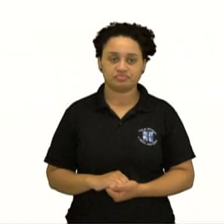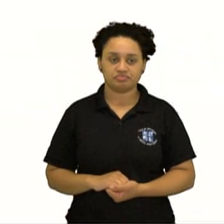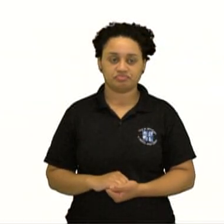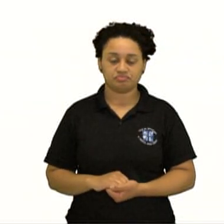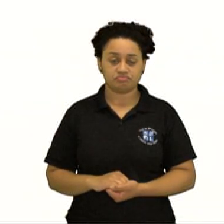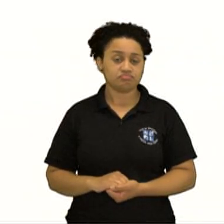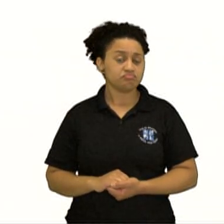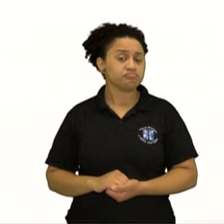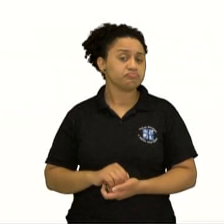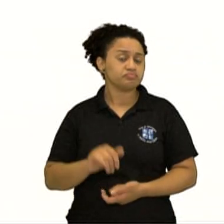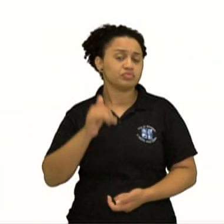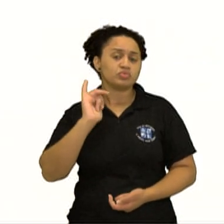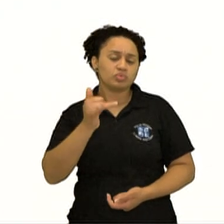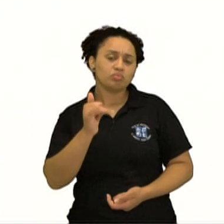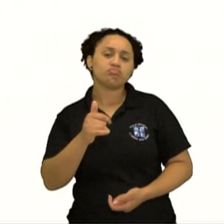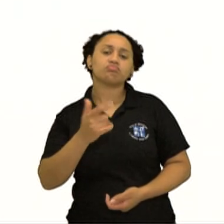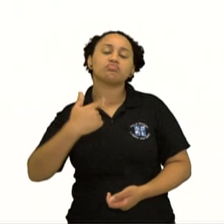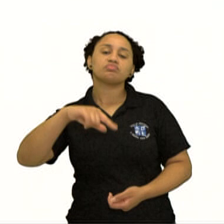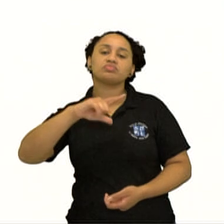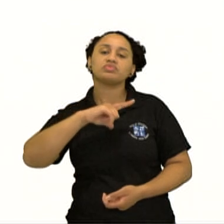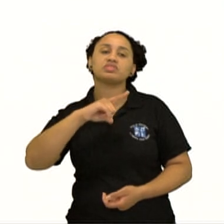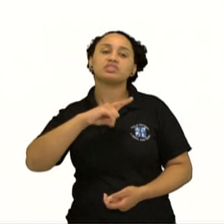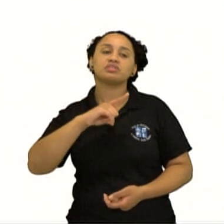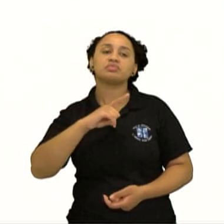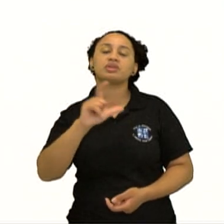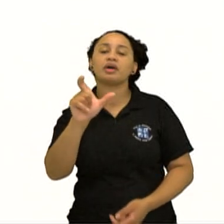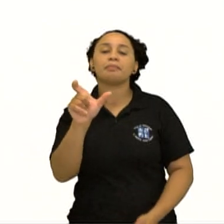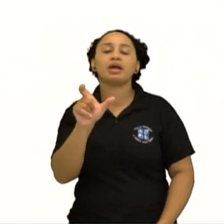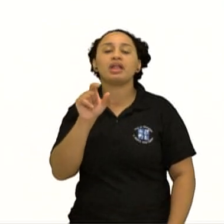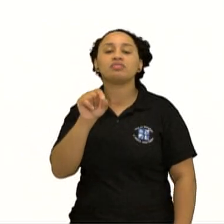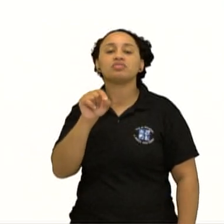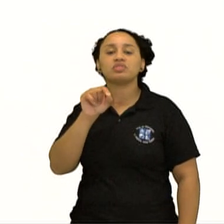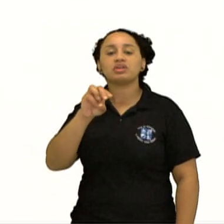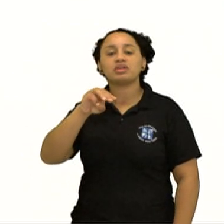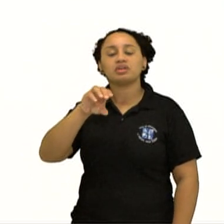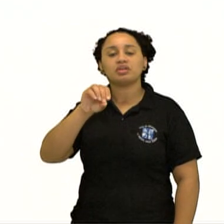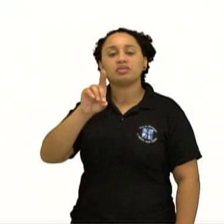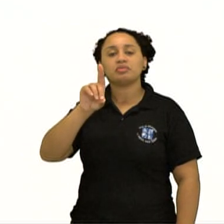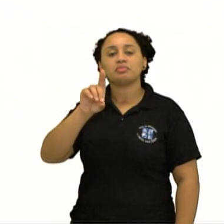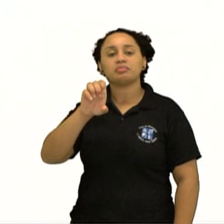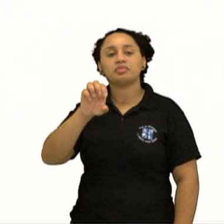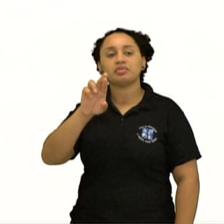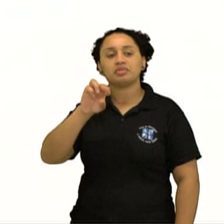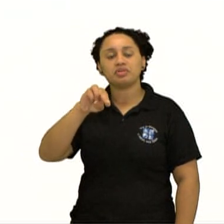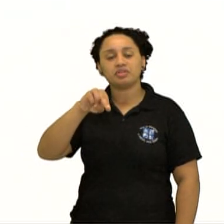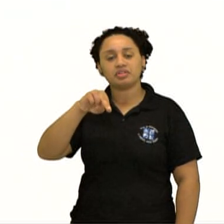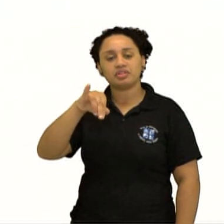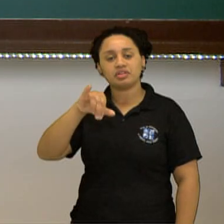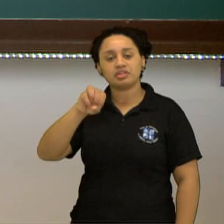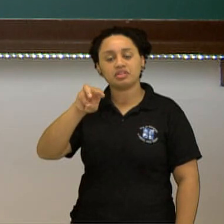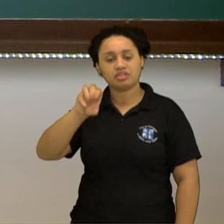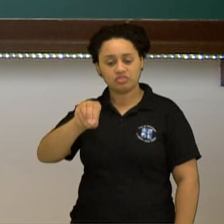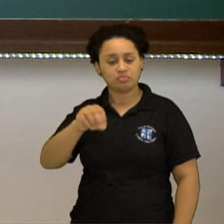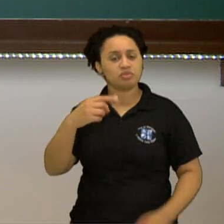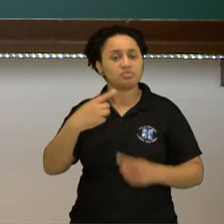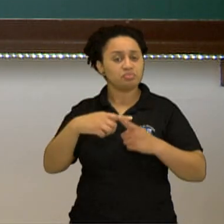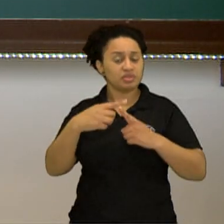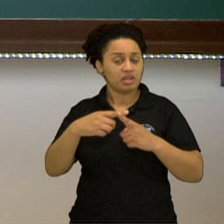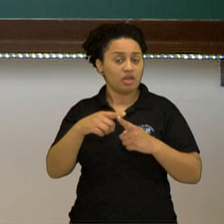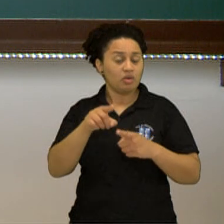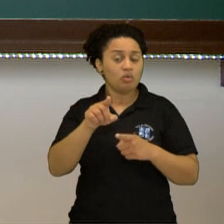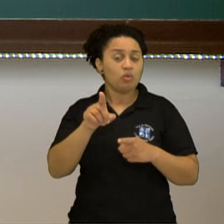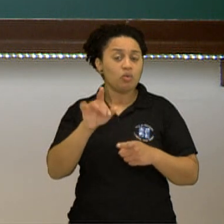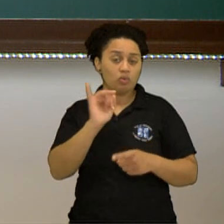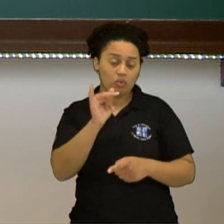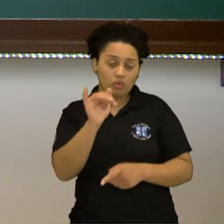Dentro do conto, nós temos a palavra modernismo, porque o conto visto é um conto que pertence a esse